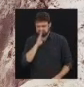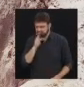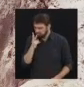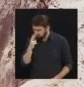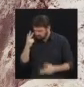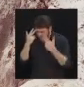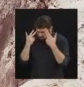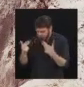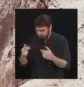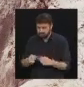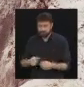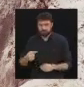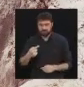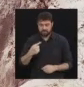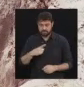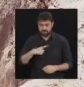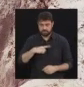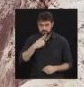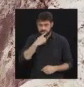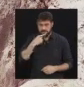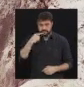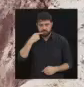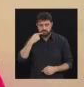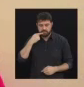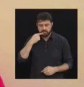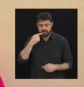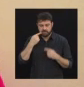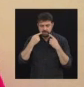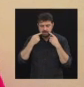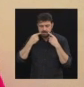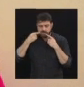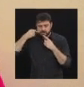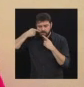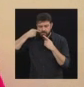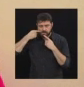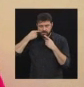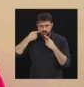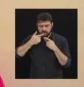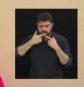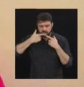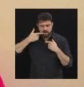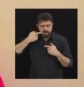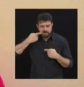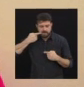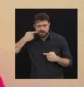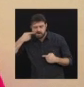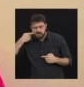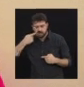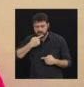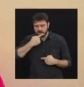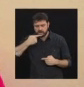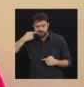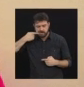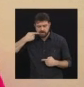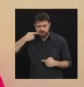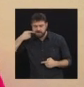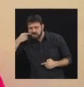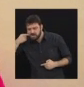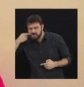de anormal. Ela estava com a boquinha torta, né? Desde que ela nasceu, ela já apresentava a boquinha assim,